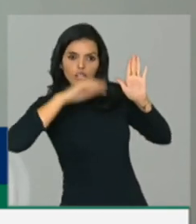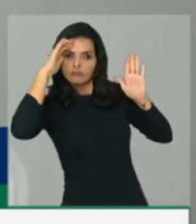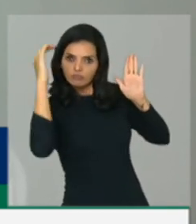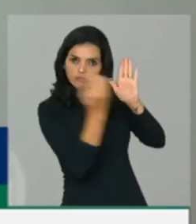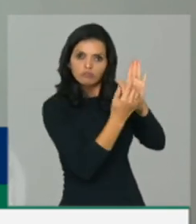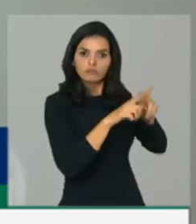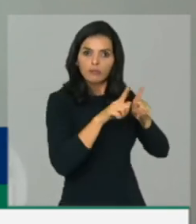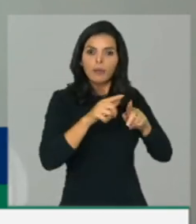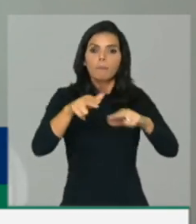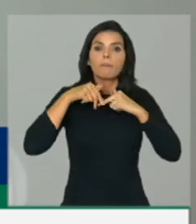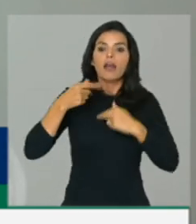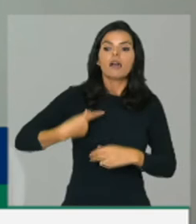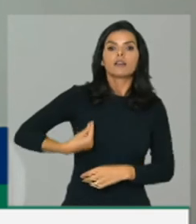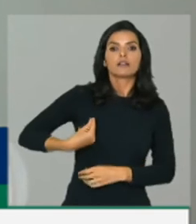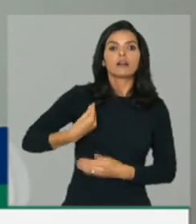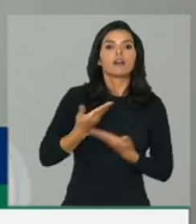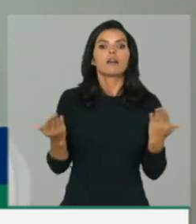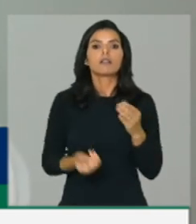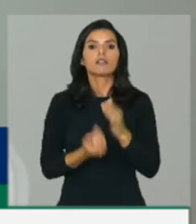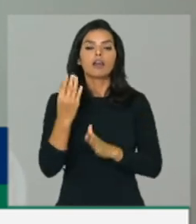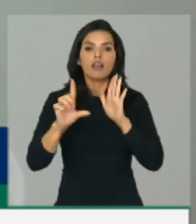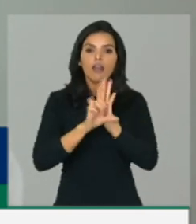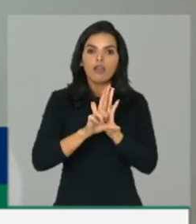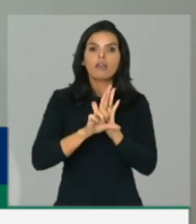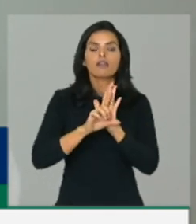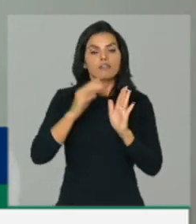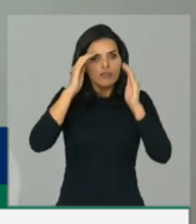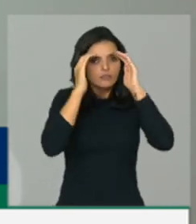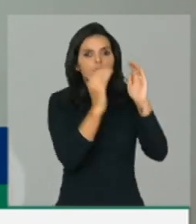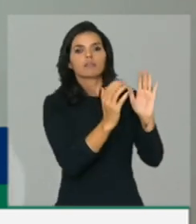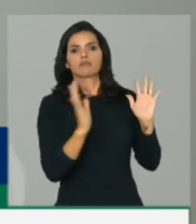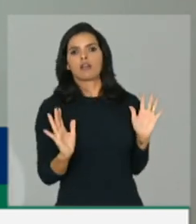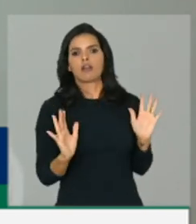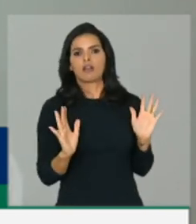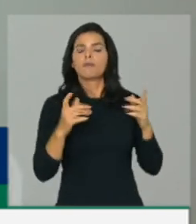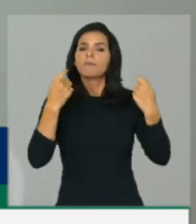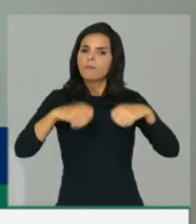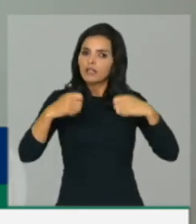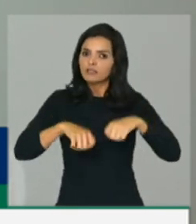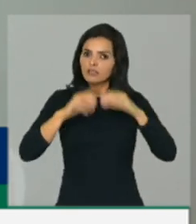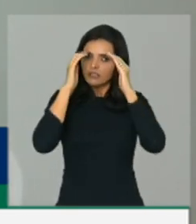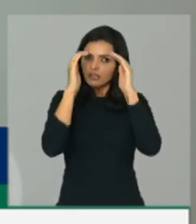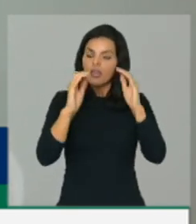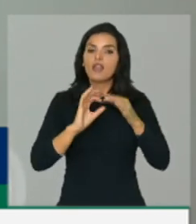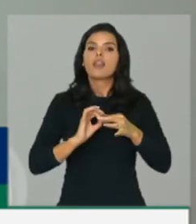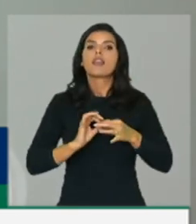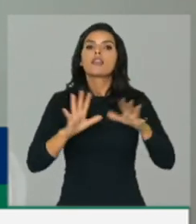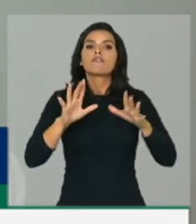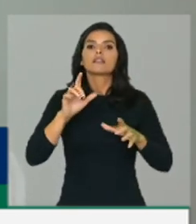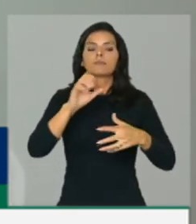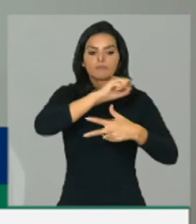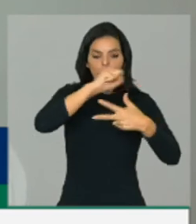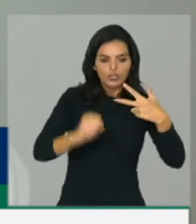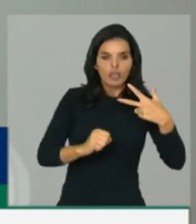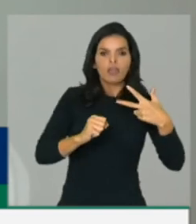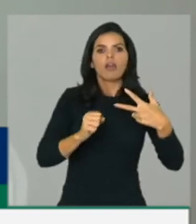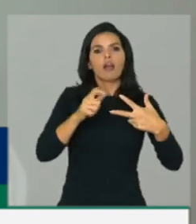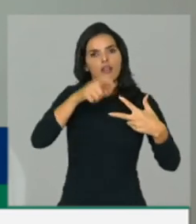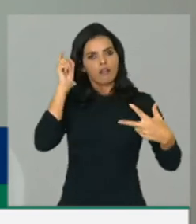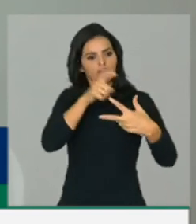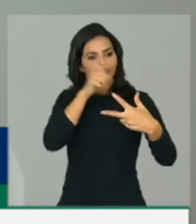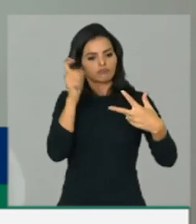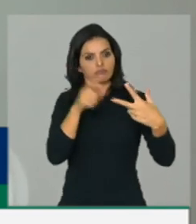nós estamos aqui, para fazer, implementar e respeitar. Devemos respeitar o livre exercício dos poderes e as